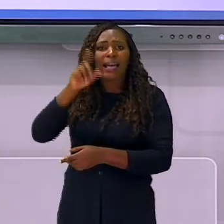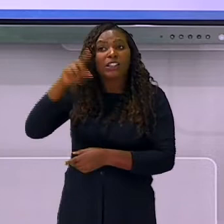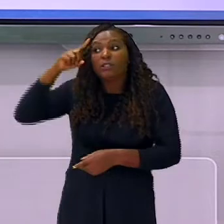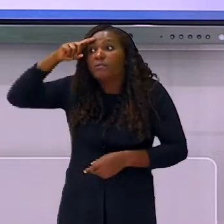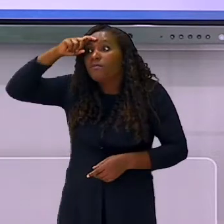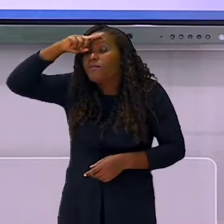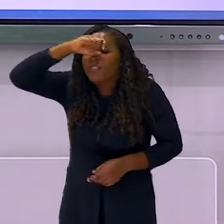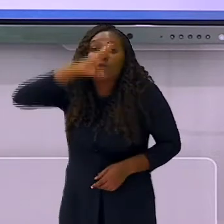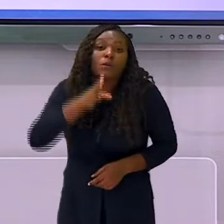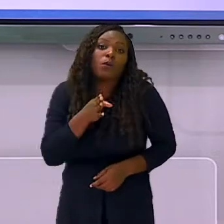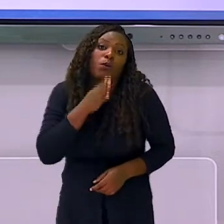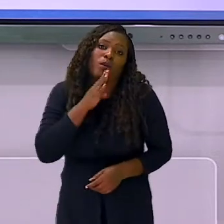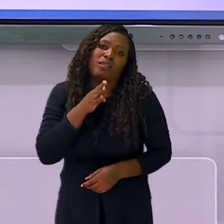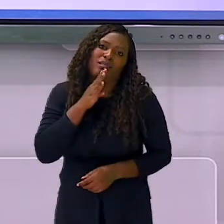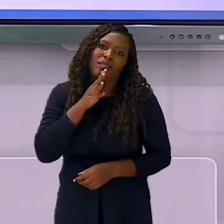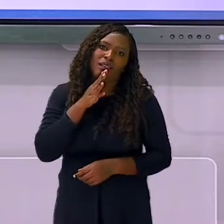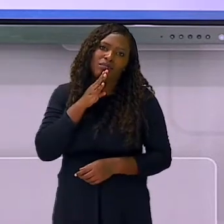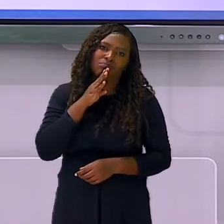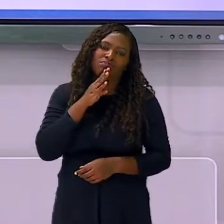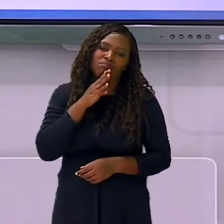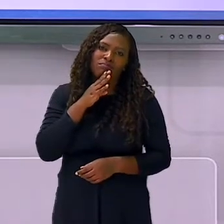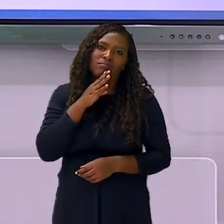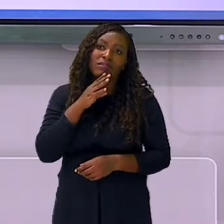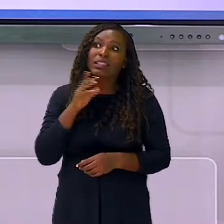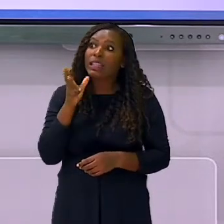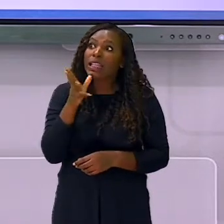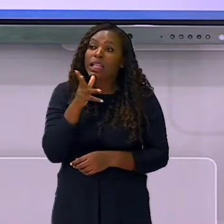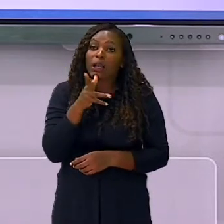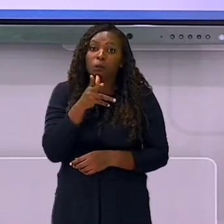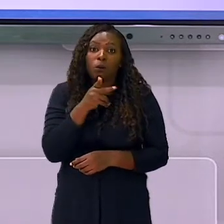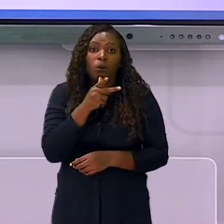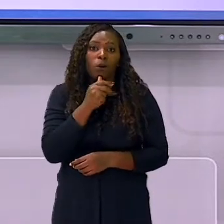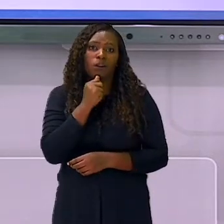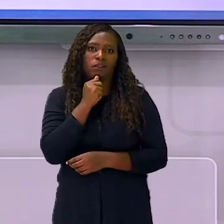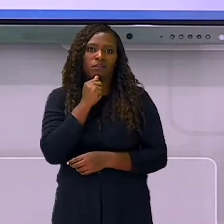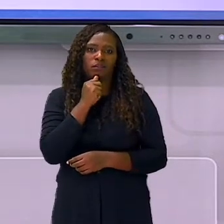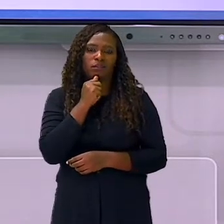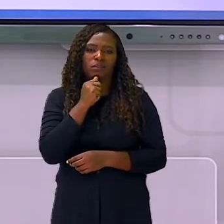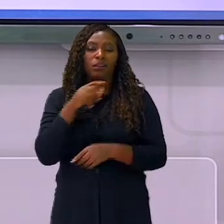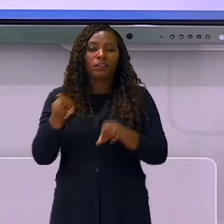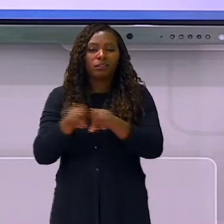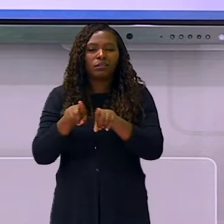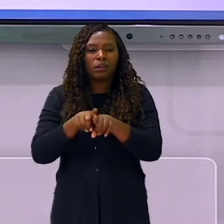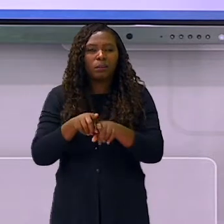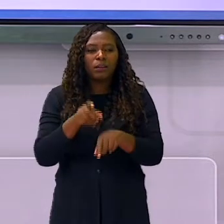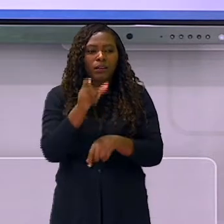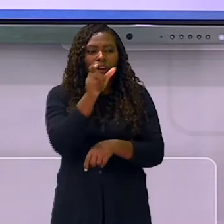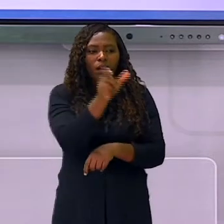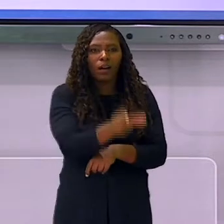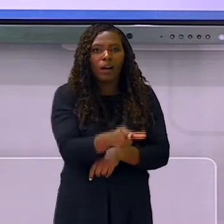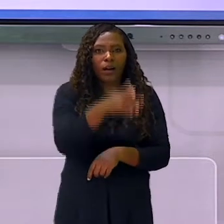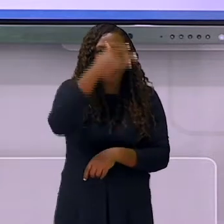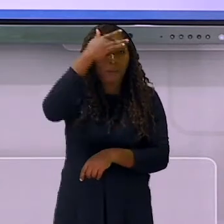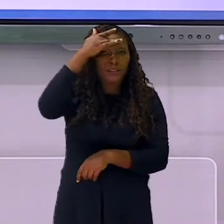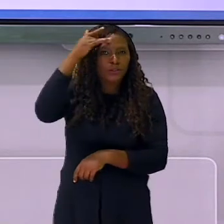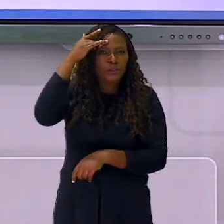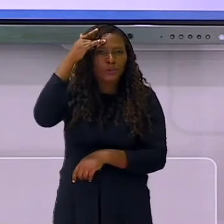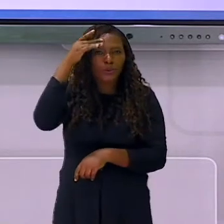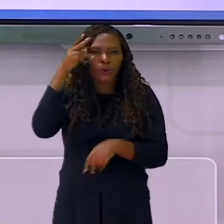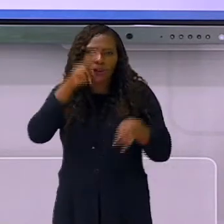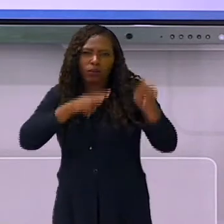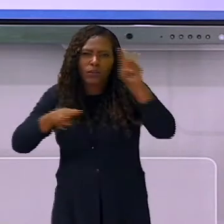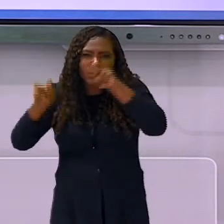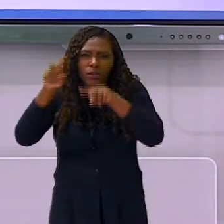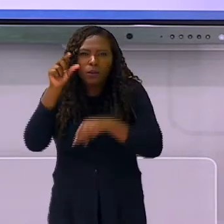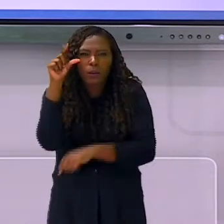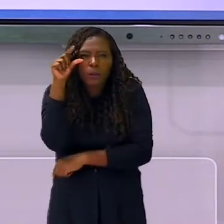ser reconhecido. A pessoa com baixa visão vai precisar usar recursos e apoios para fazer